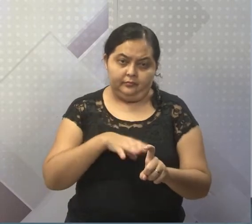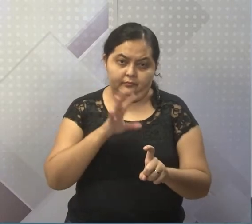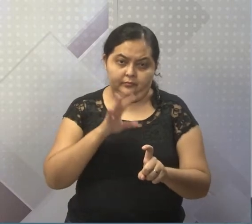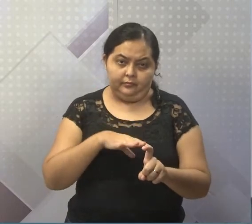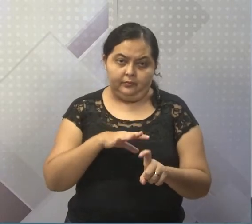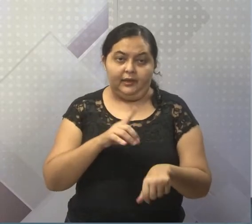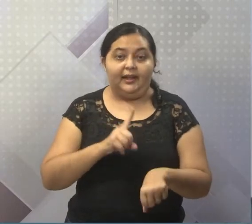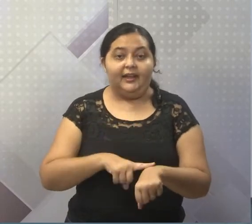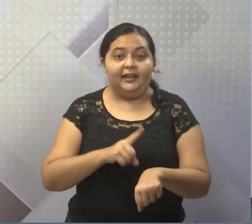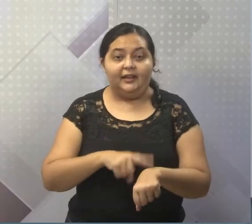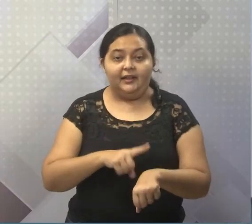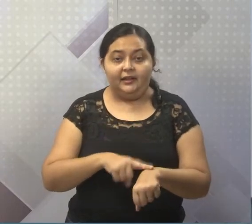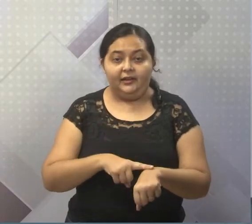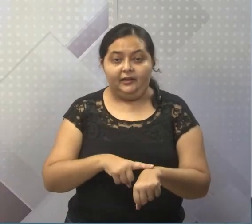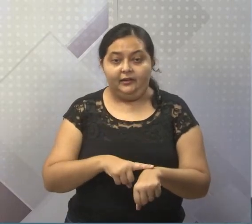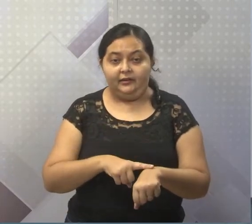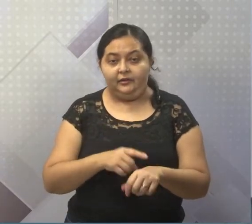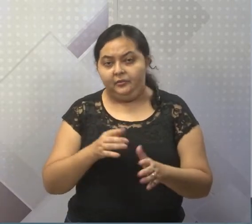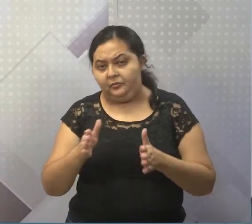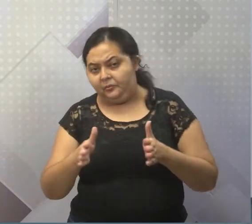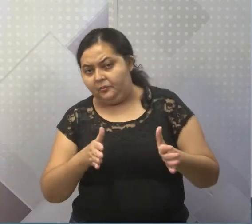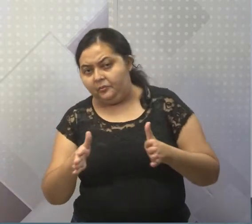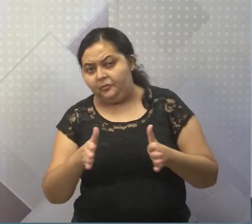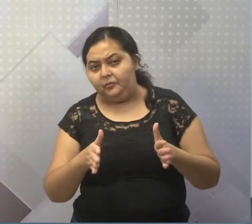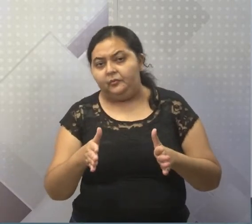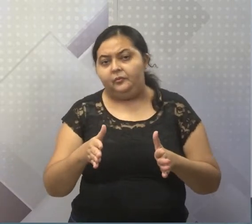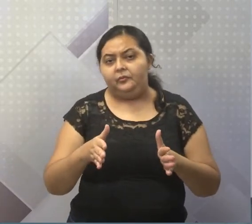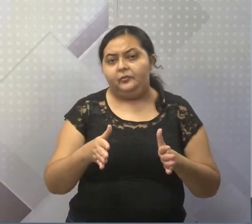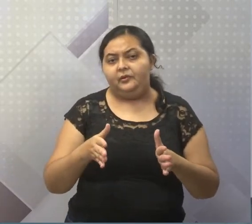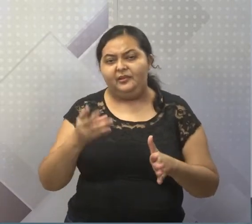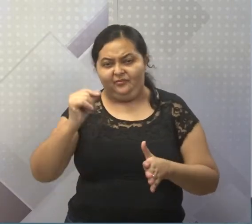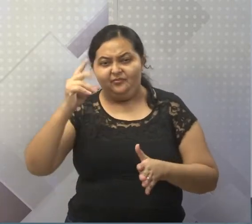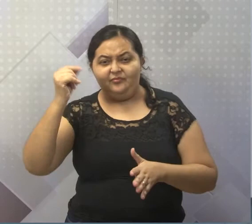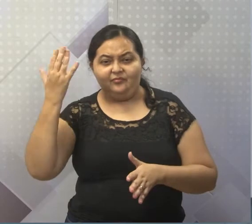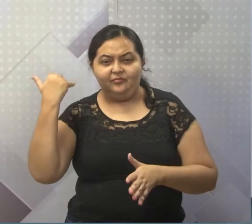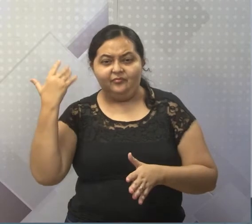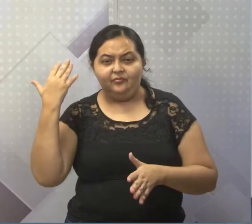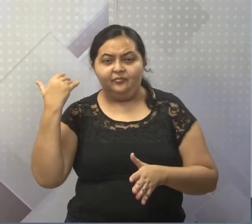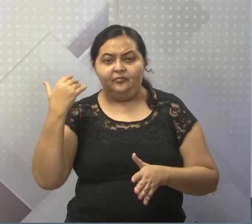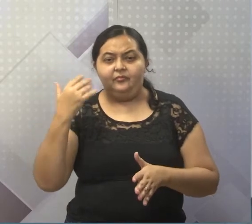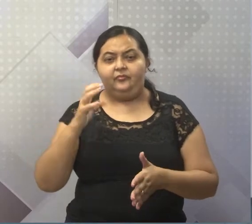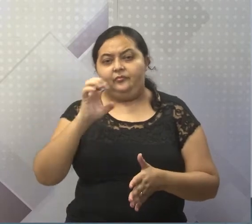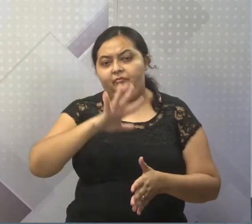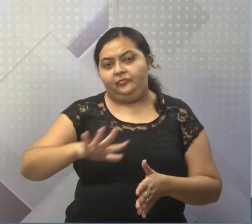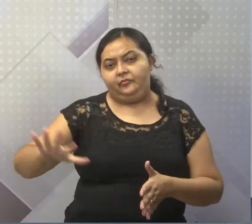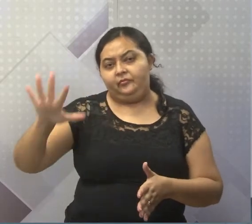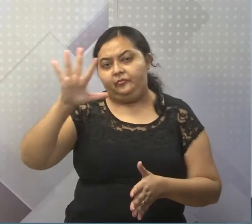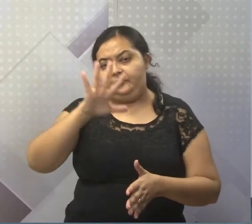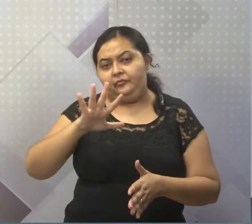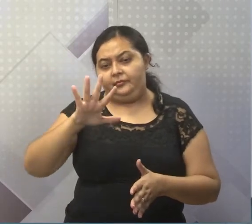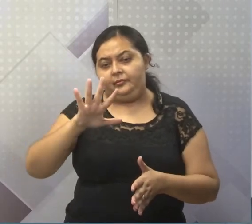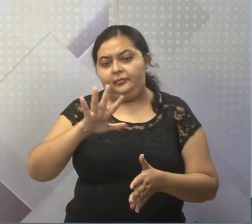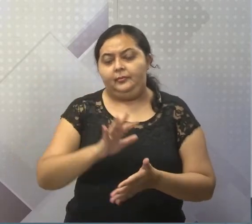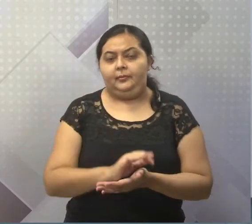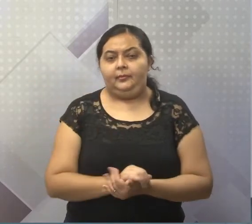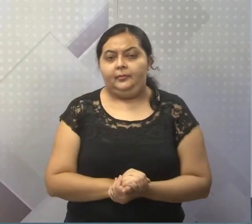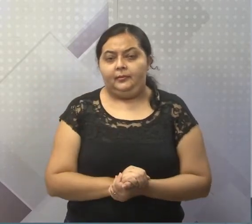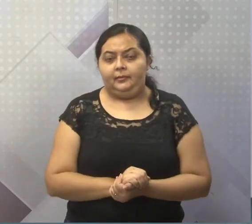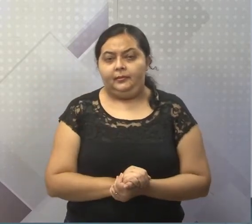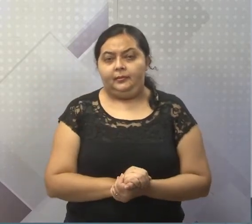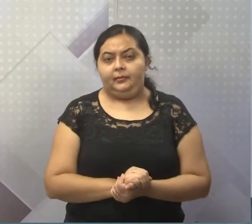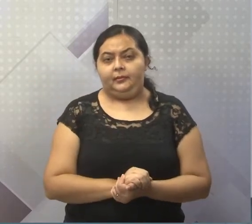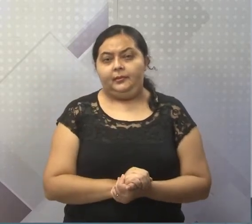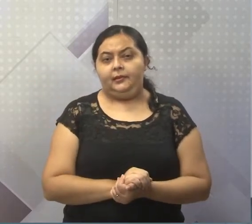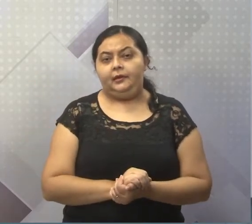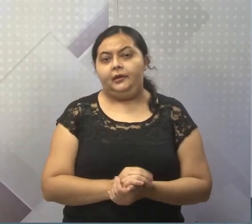naquela época na Europa no período meio quase que medieval ali ainda é então muito do que se sabia era